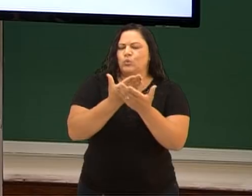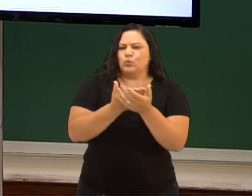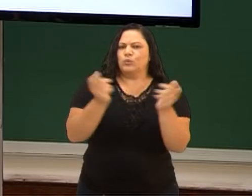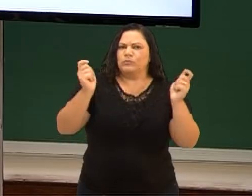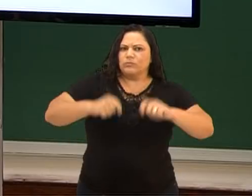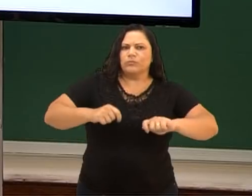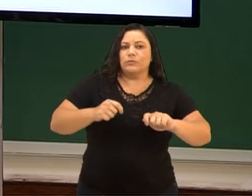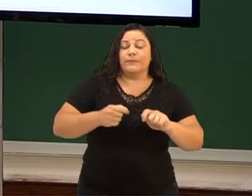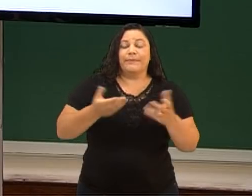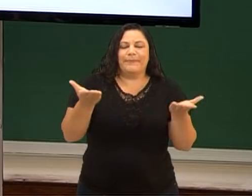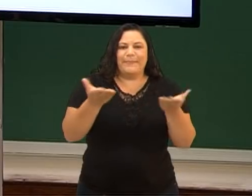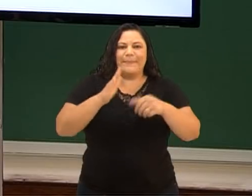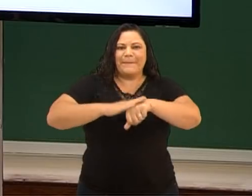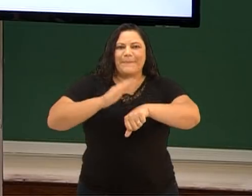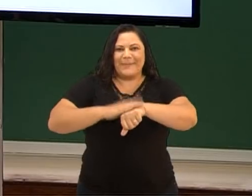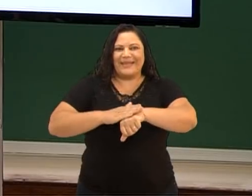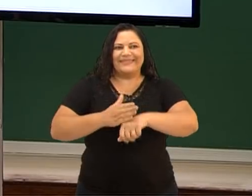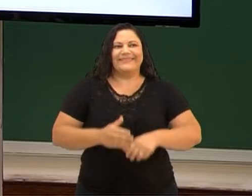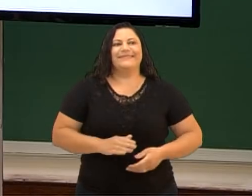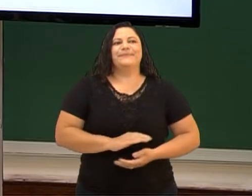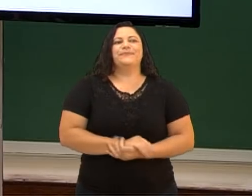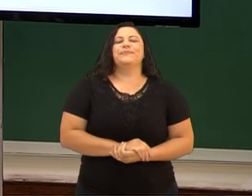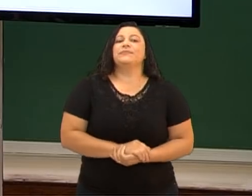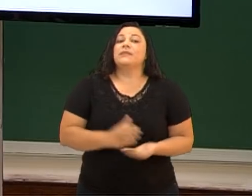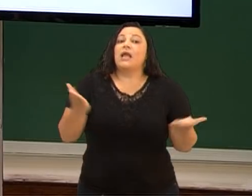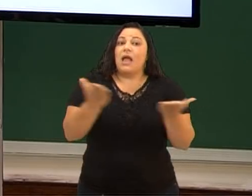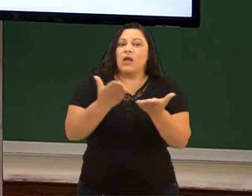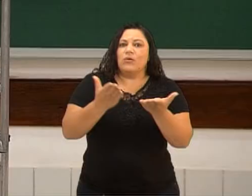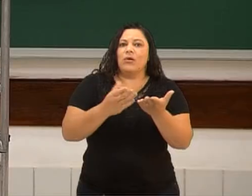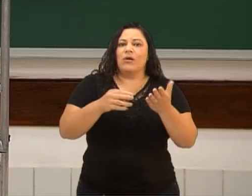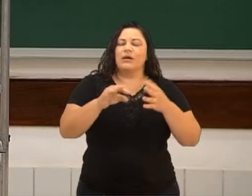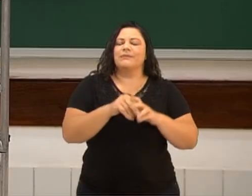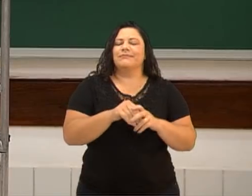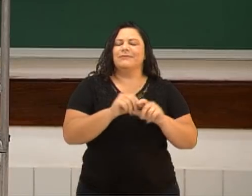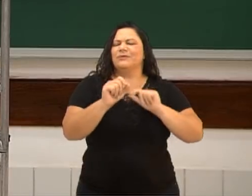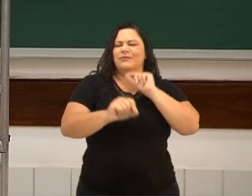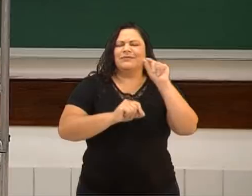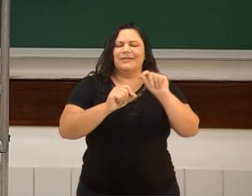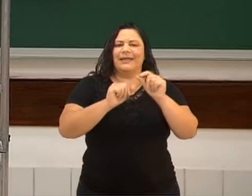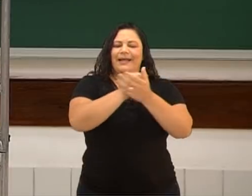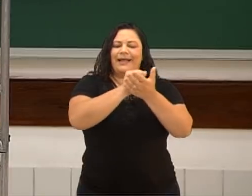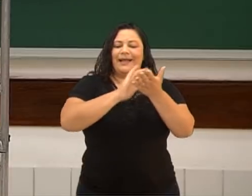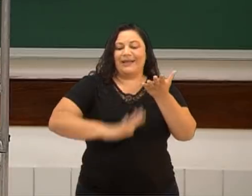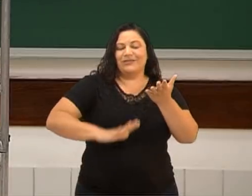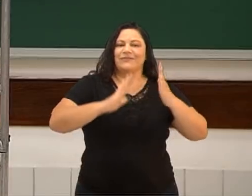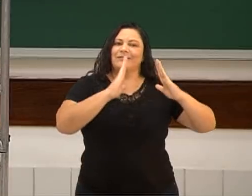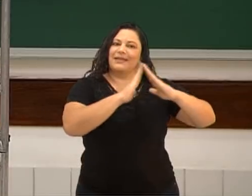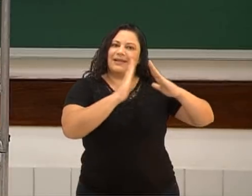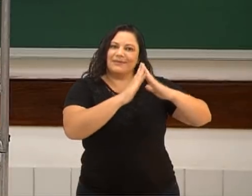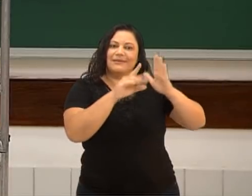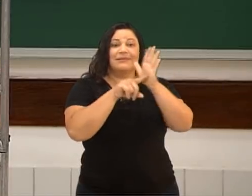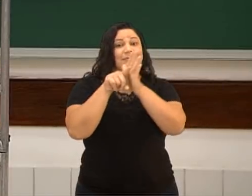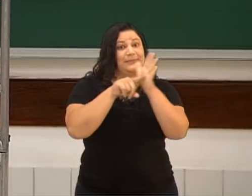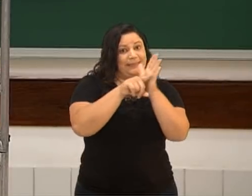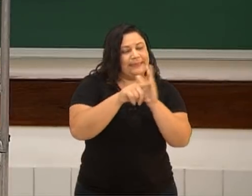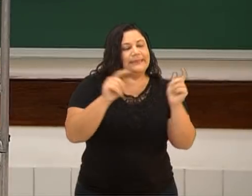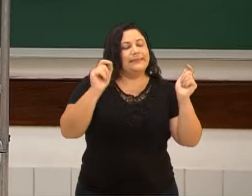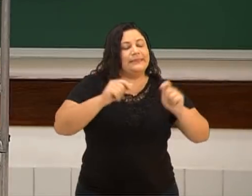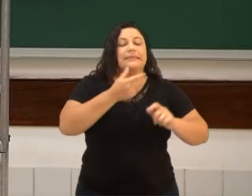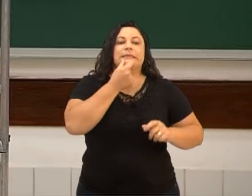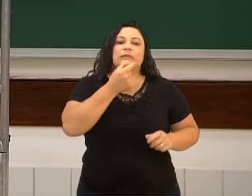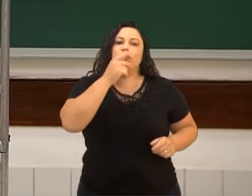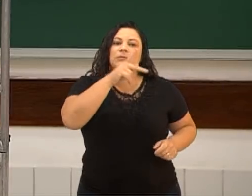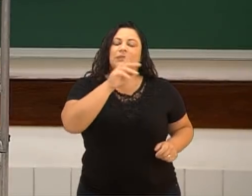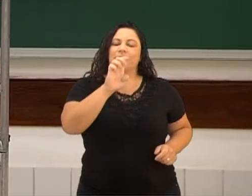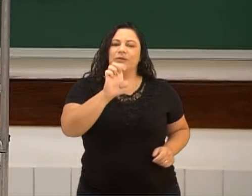mais um pouquinho disso. E para começar, vamos fazer o quê? Corrigir a nossa tarefa de casa que ficou sobre a pesquisa do Pedro referente